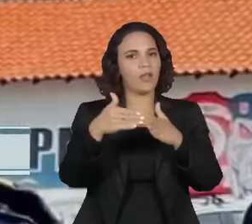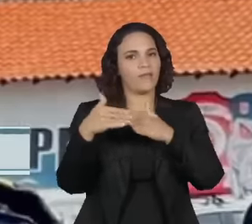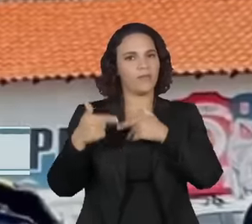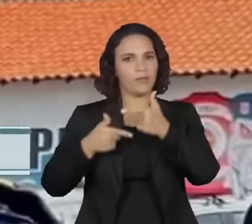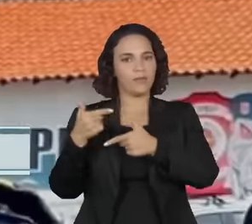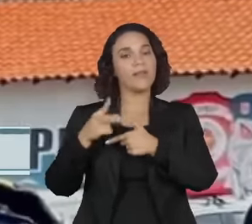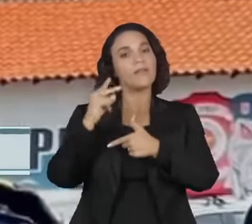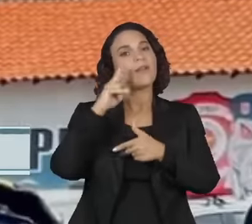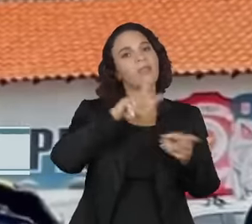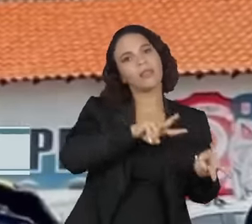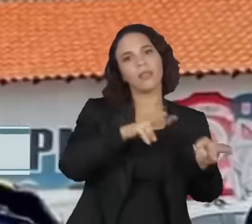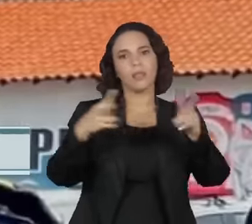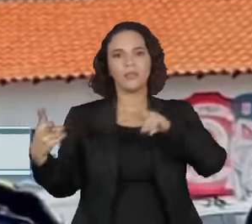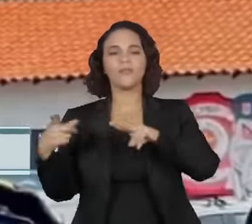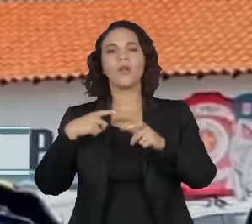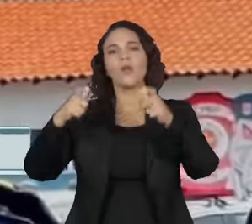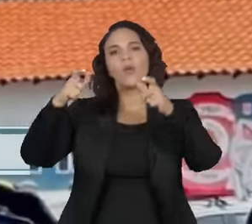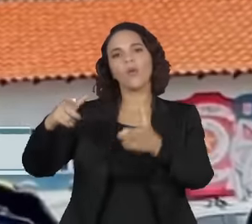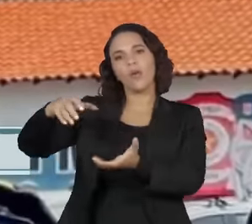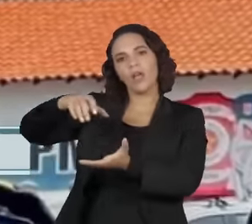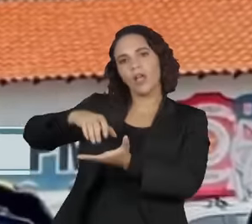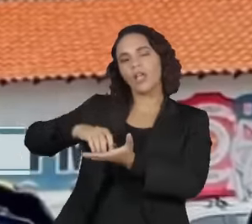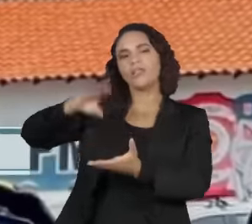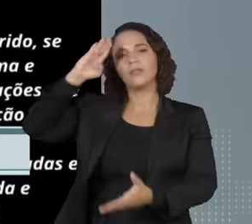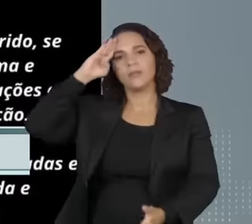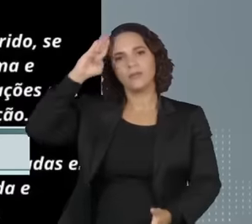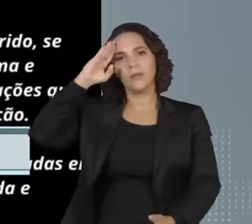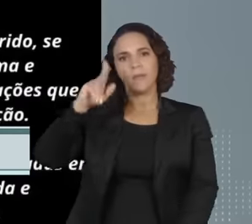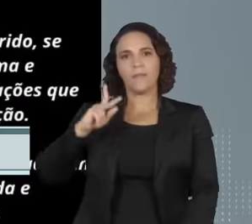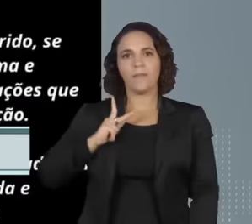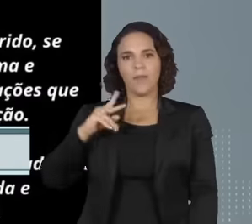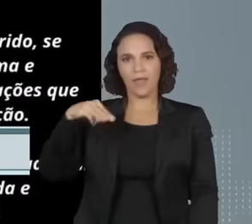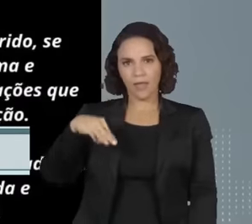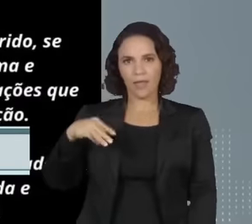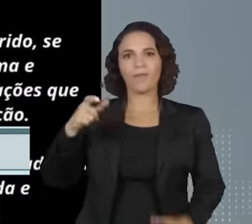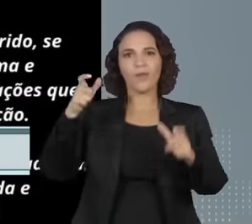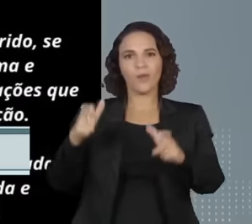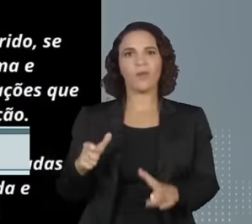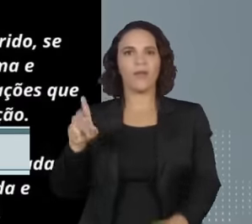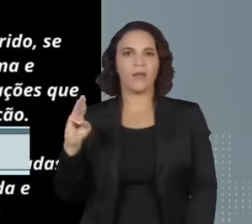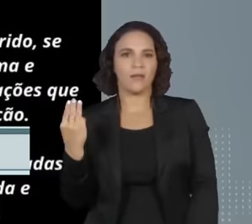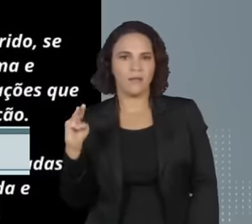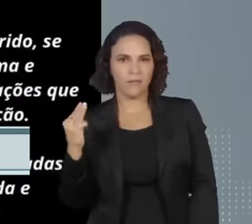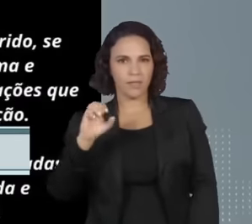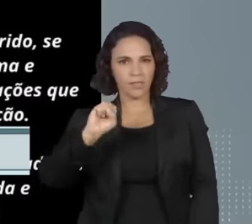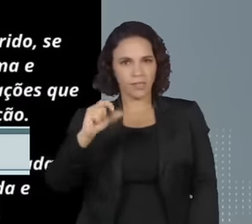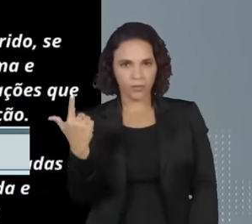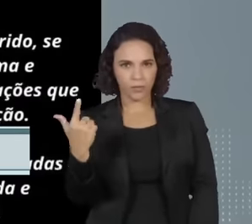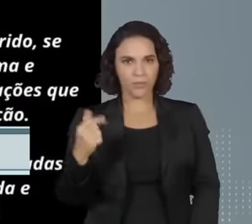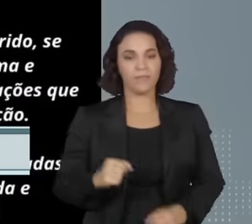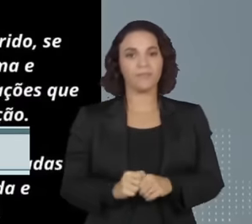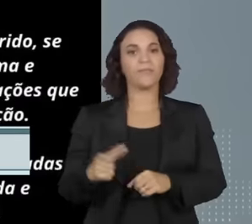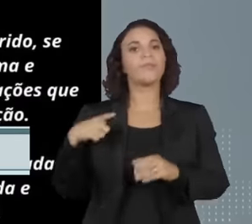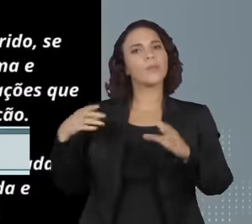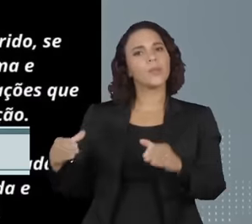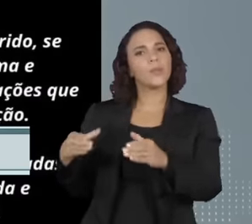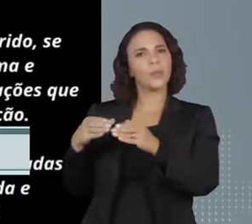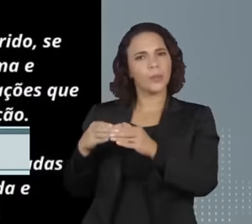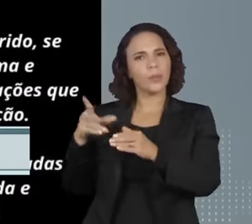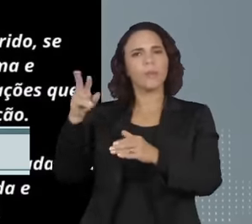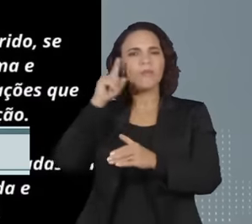deve ser transferida para o quartel do Comando Geral da Polícia Militar em São Luís o comando da Polícia Militar do